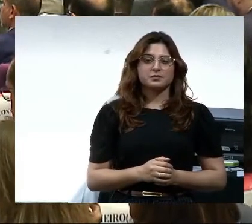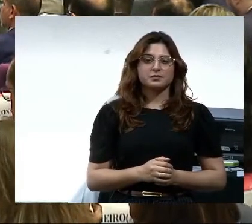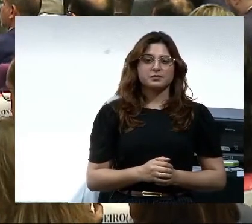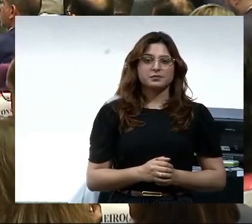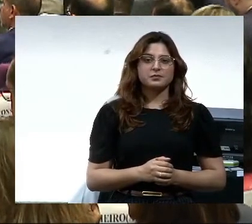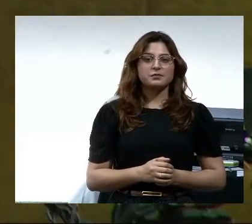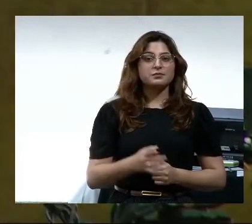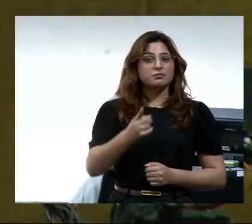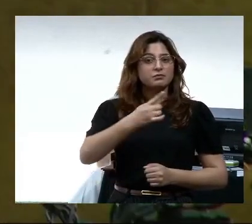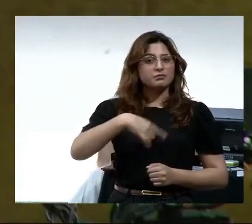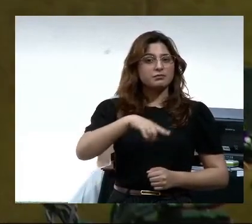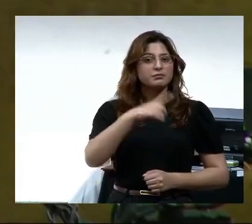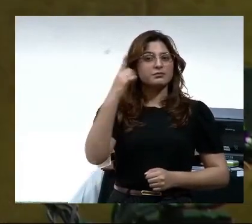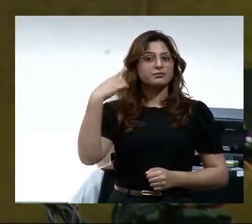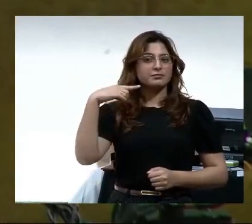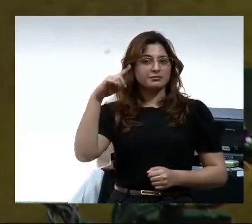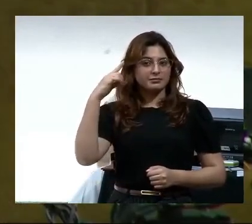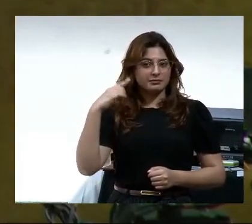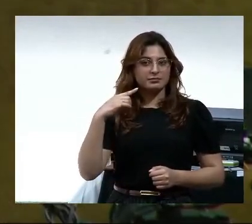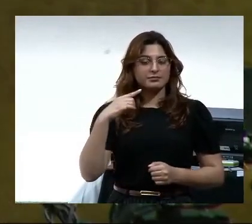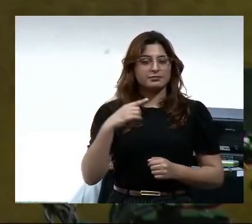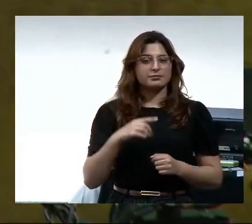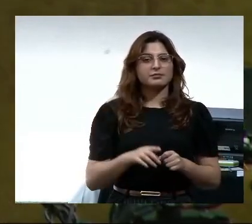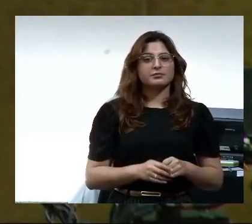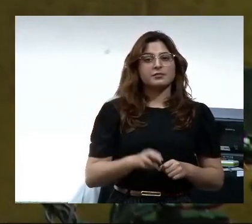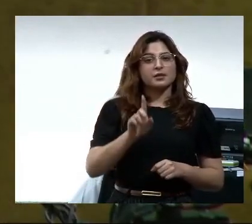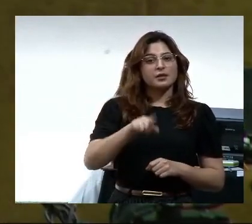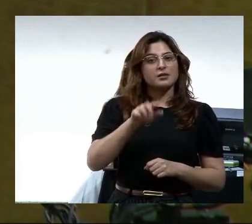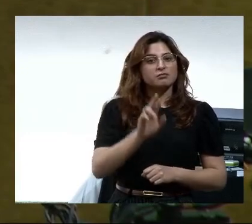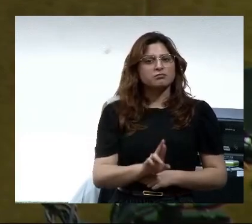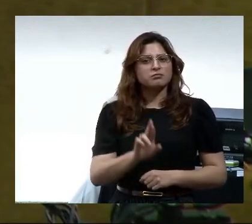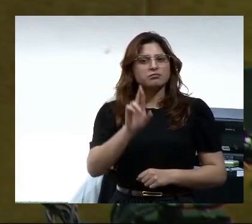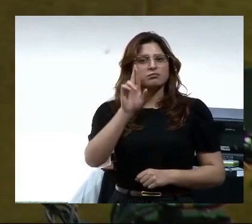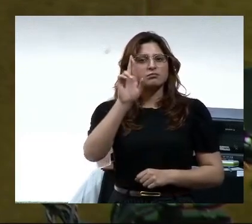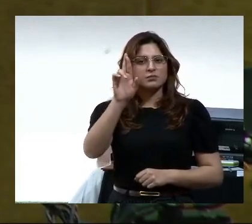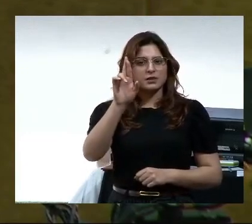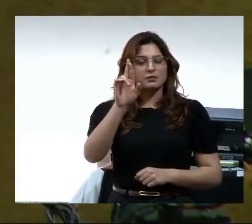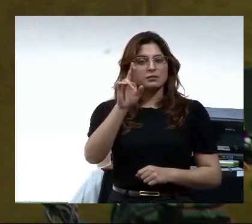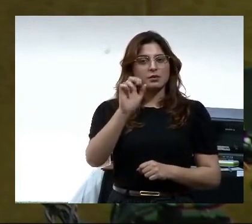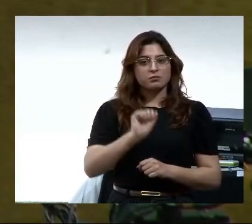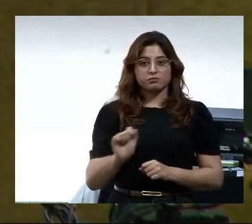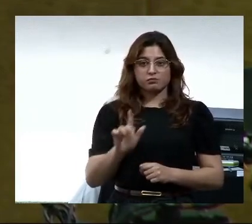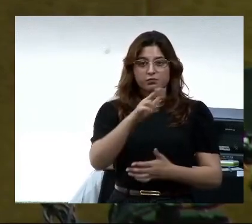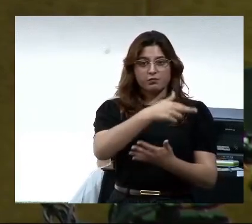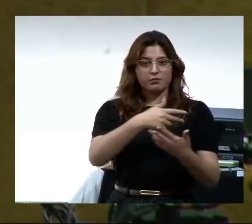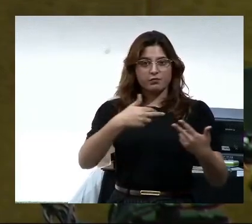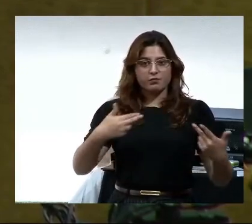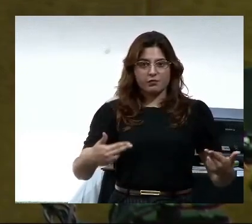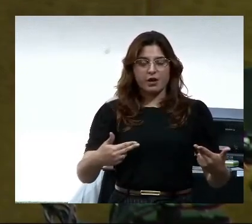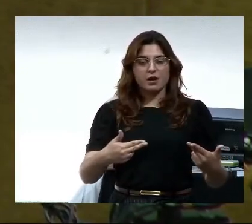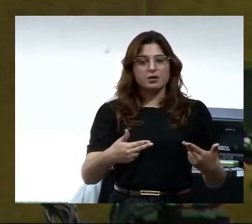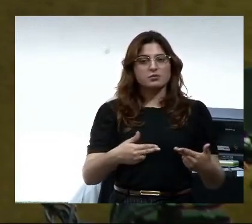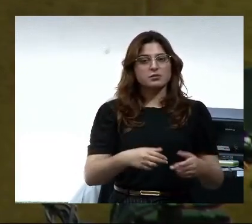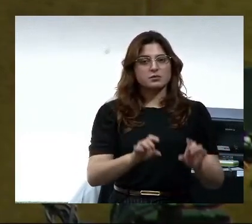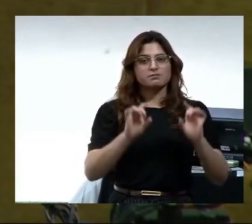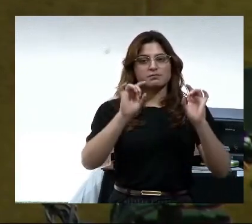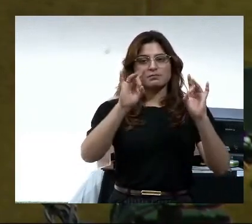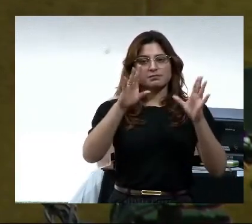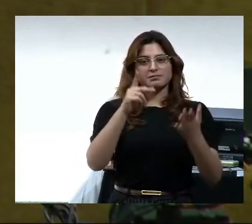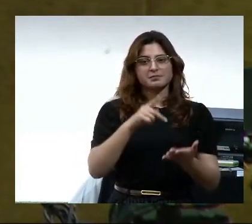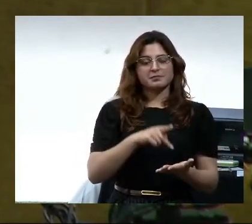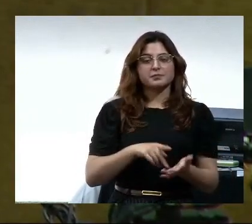nós, advogados e advogadas, os responsáveis por atuar para que esses valores sejam materializados. As